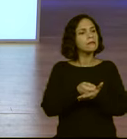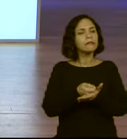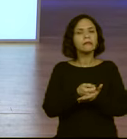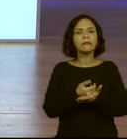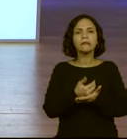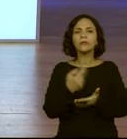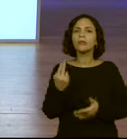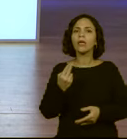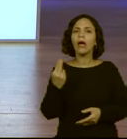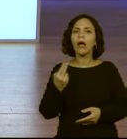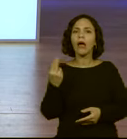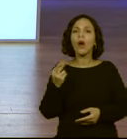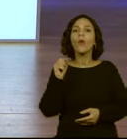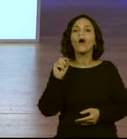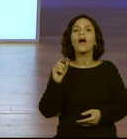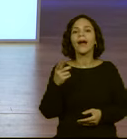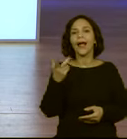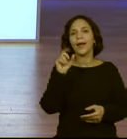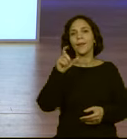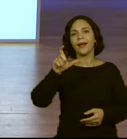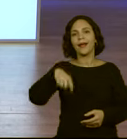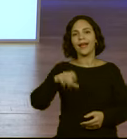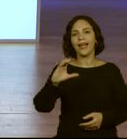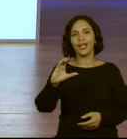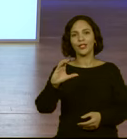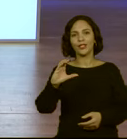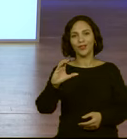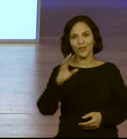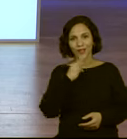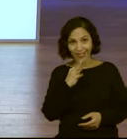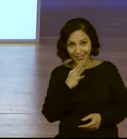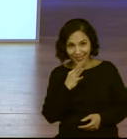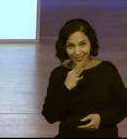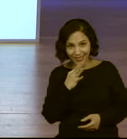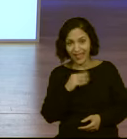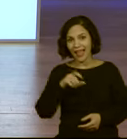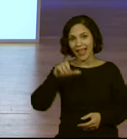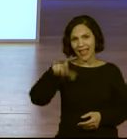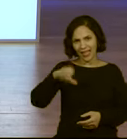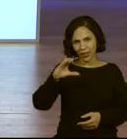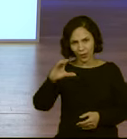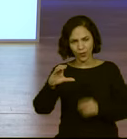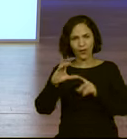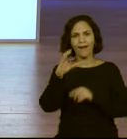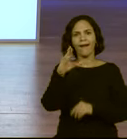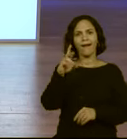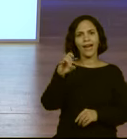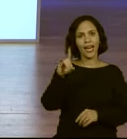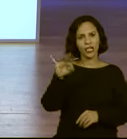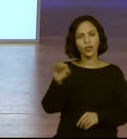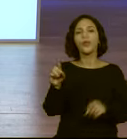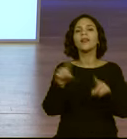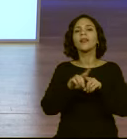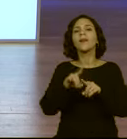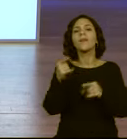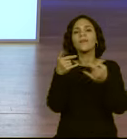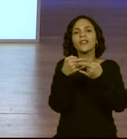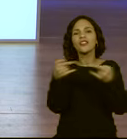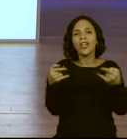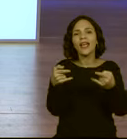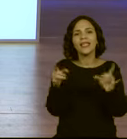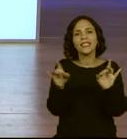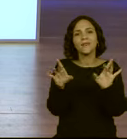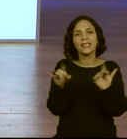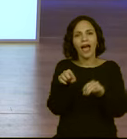dela ela acaba usando o crédito você já deve ter ouvido falar no cartão de crédito no cheque especial